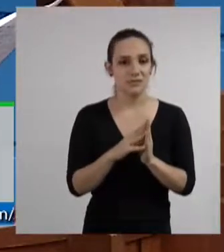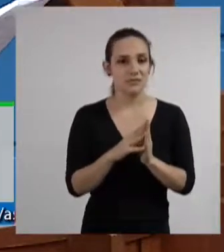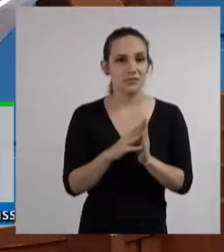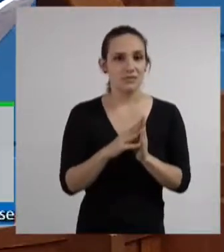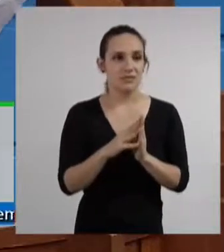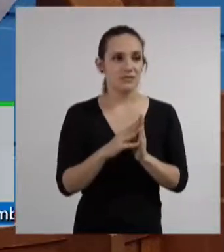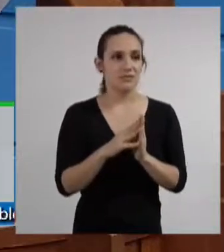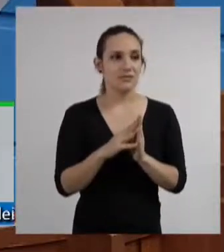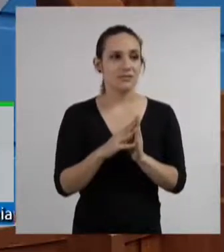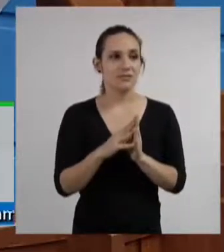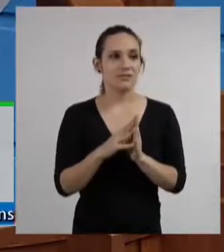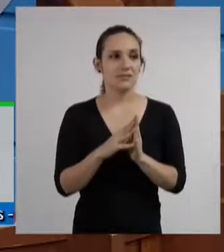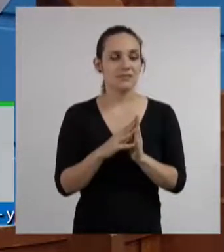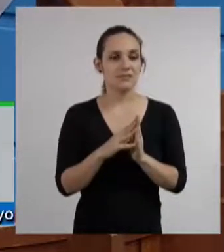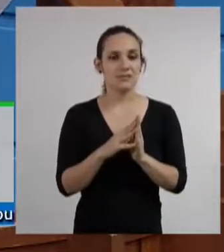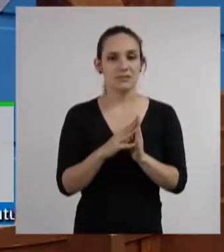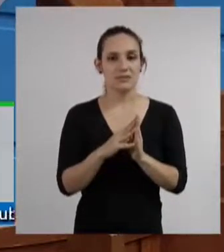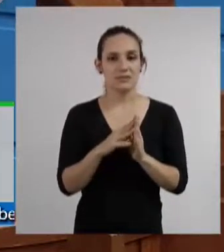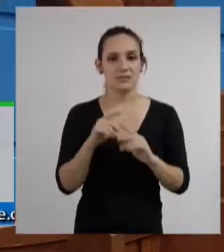E